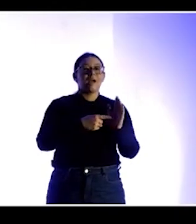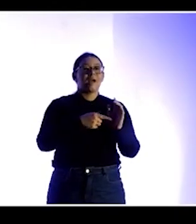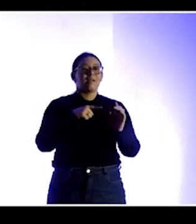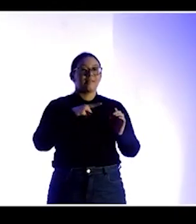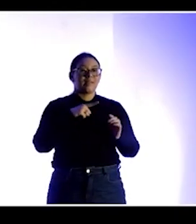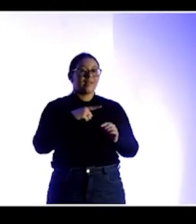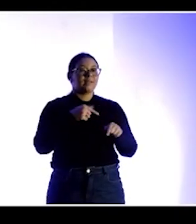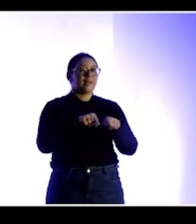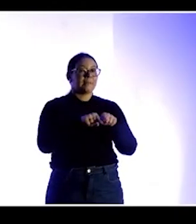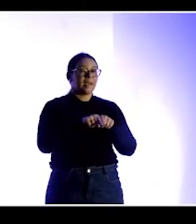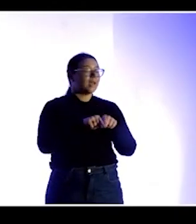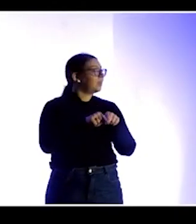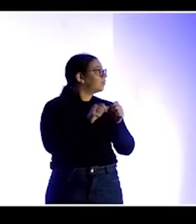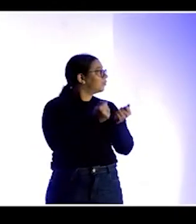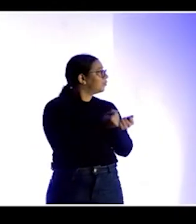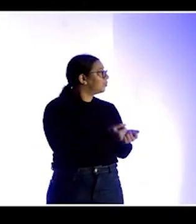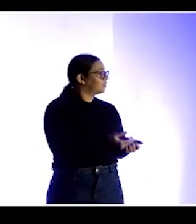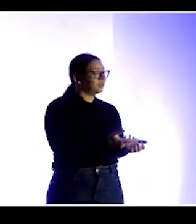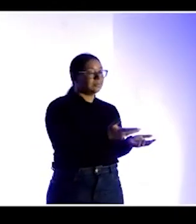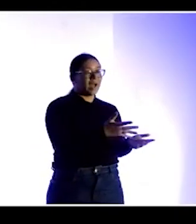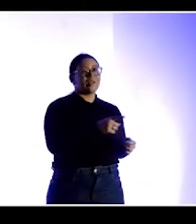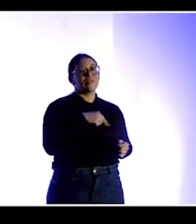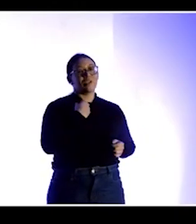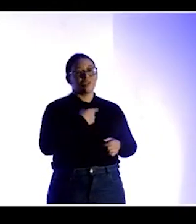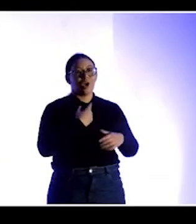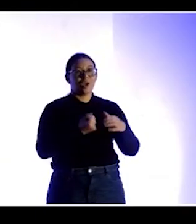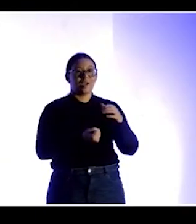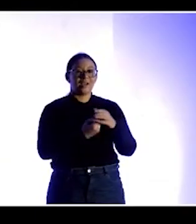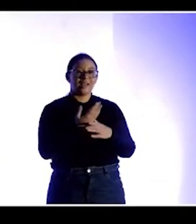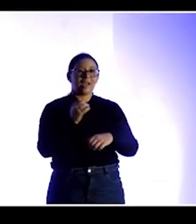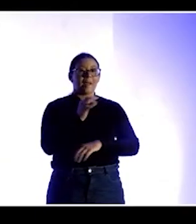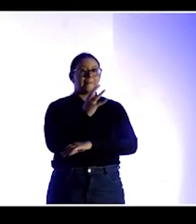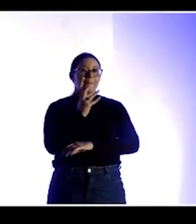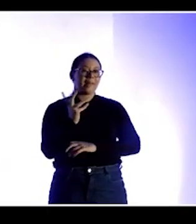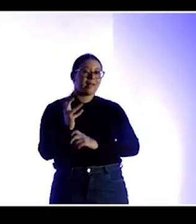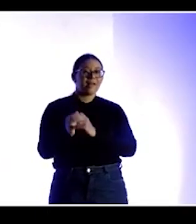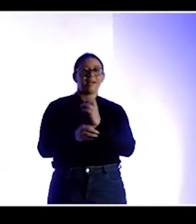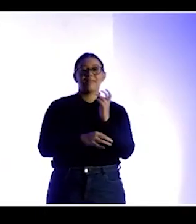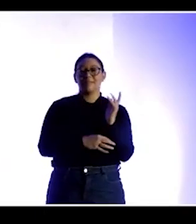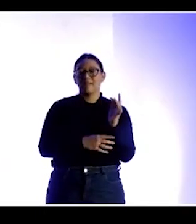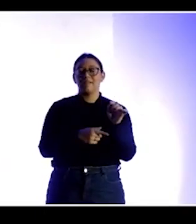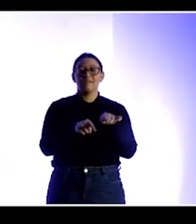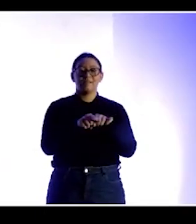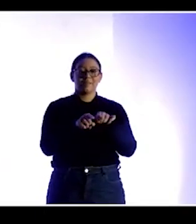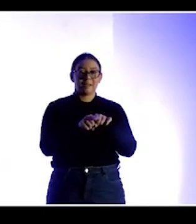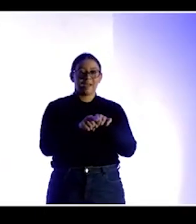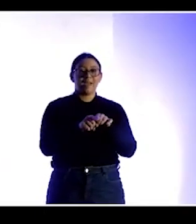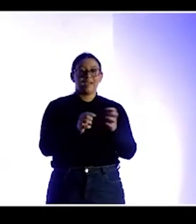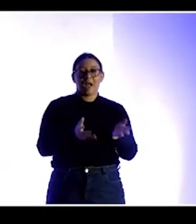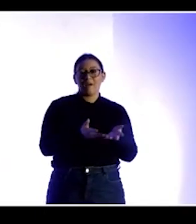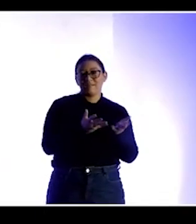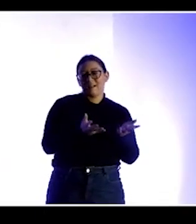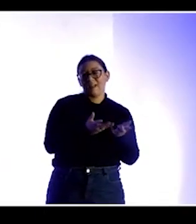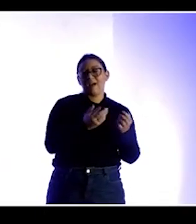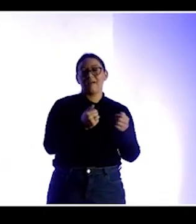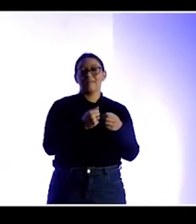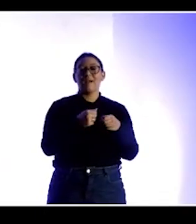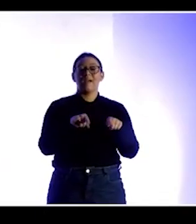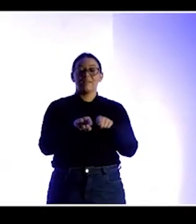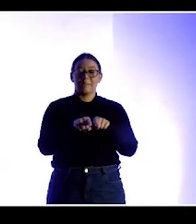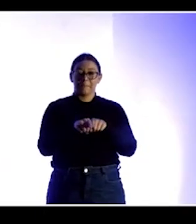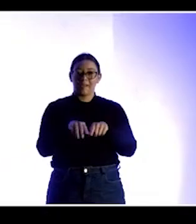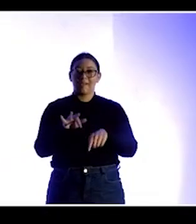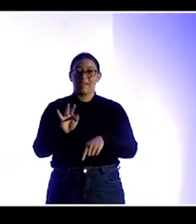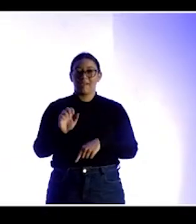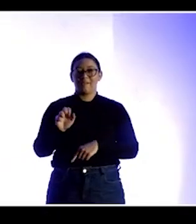nossas hortinhas. A gente vai começar plantando alface, que é mais rápido para ver os resultados acontecer rapidamente. Mas o fertilizante a ser